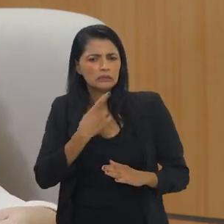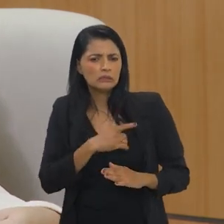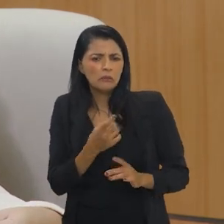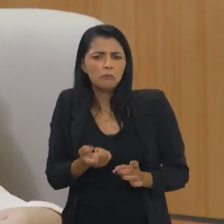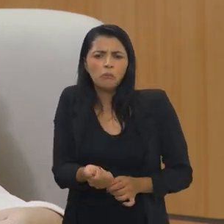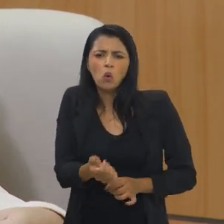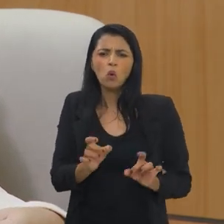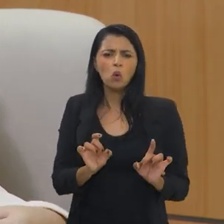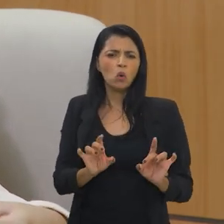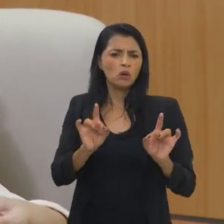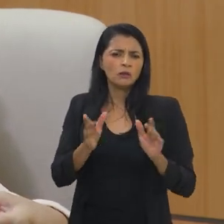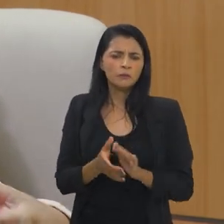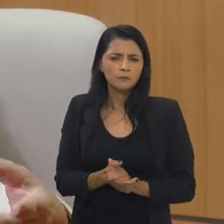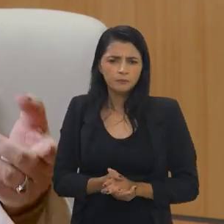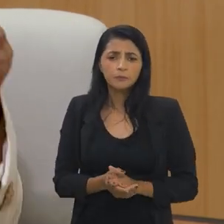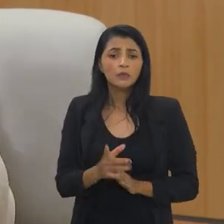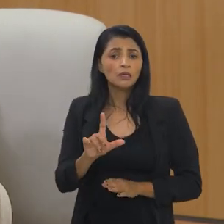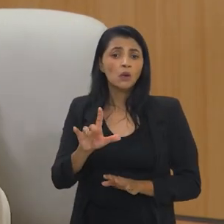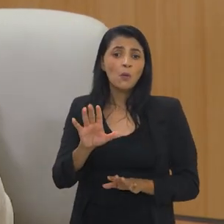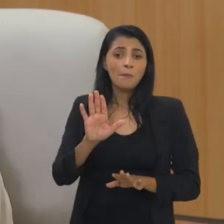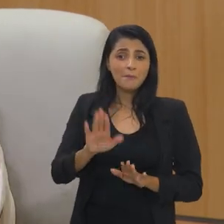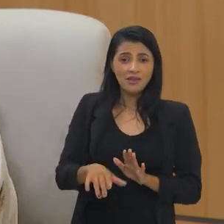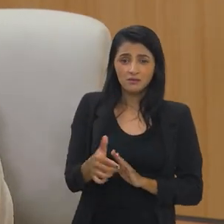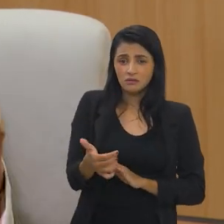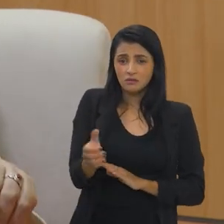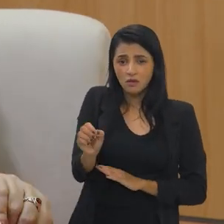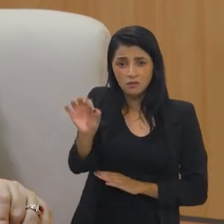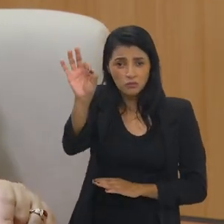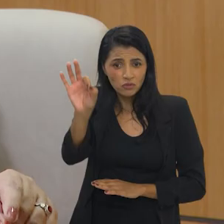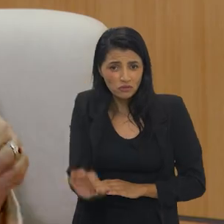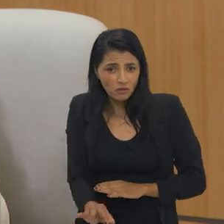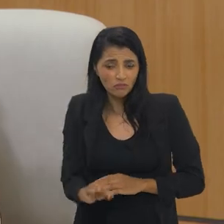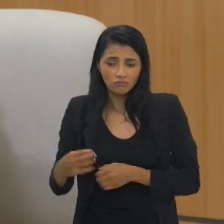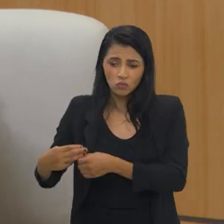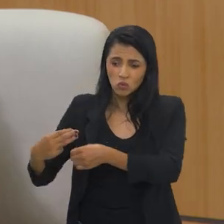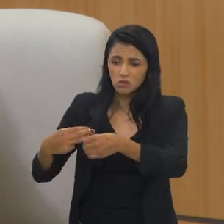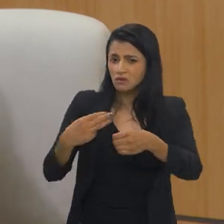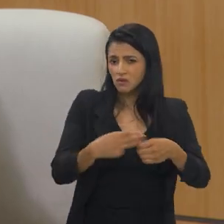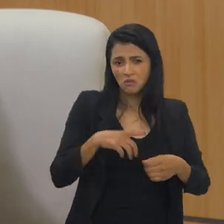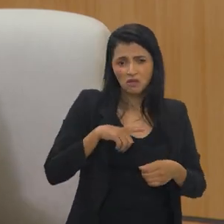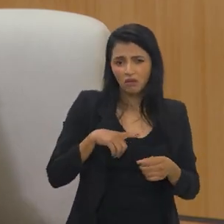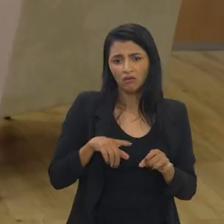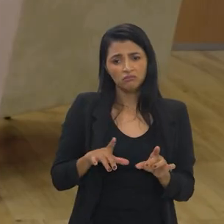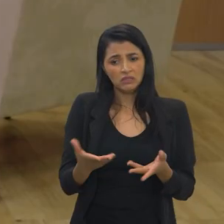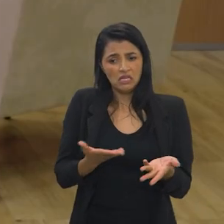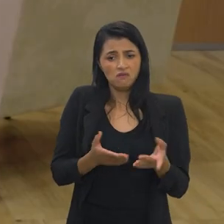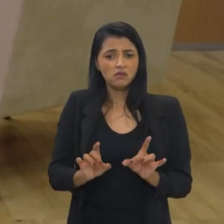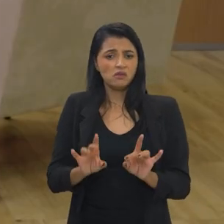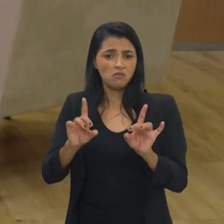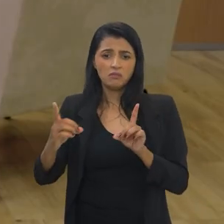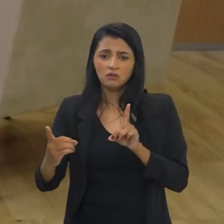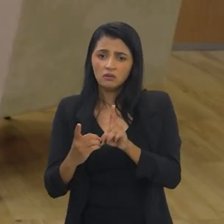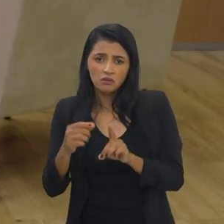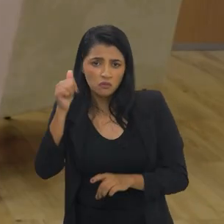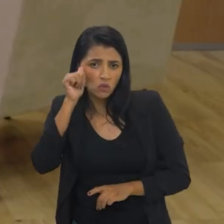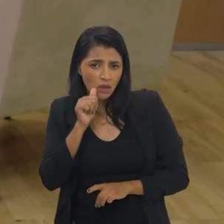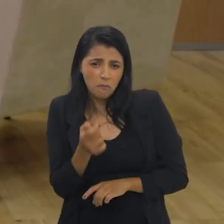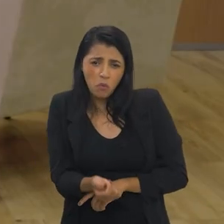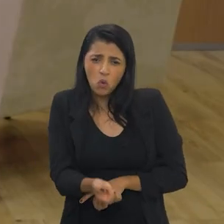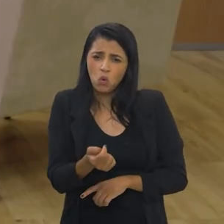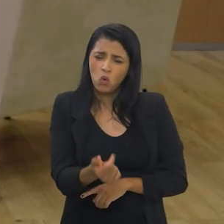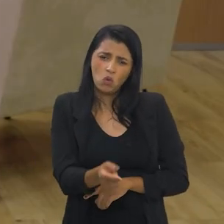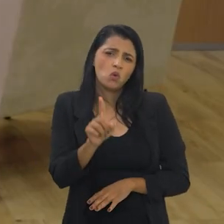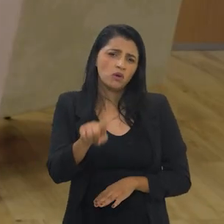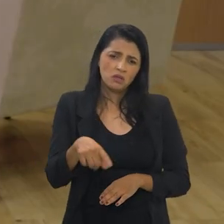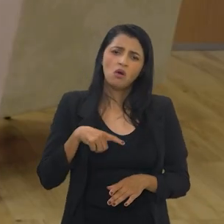especial então nós temos em menos de 10% dos Municípios brasileiros têm serviços especializados de